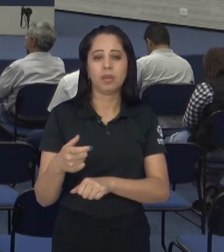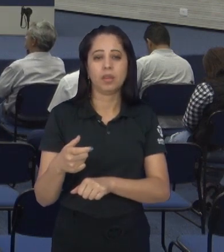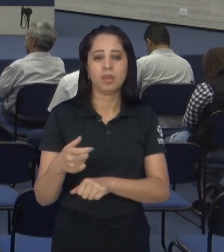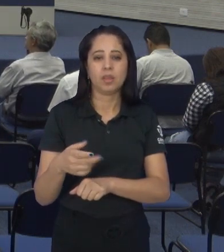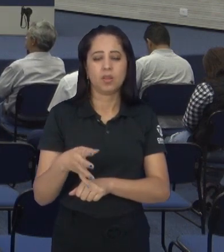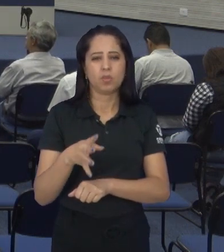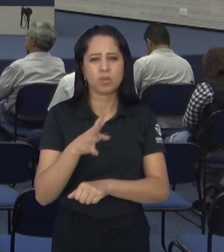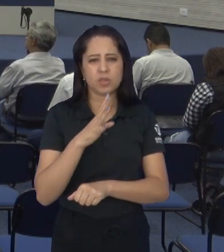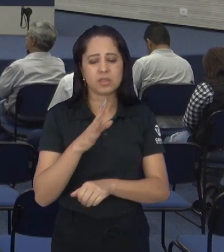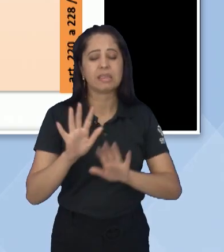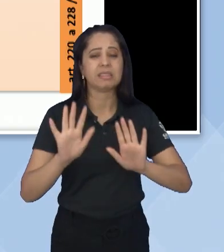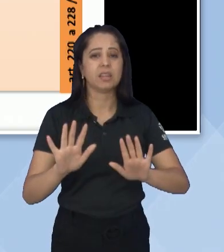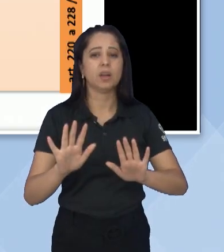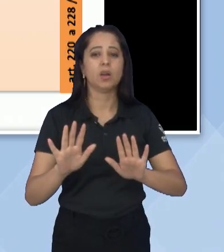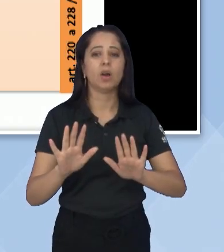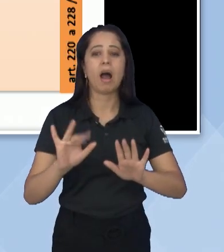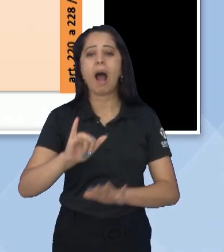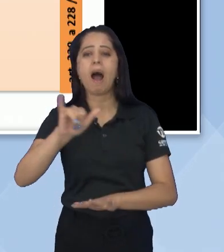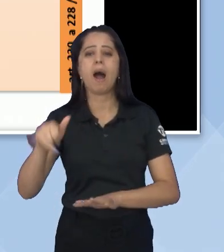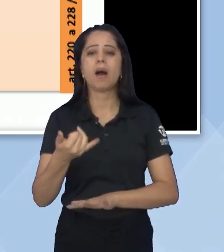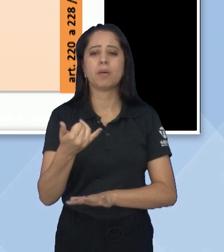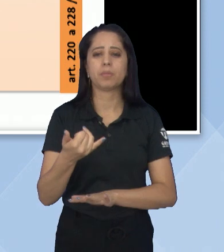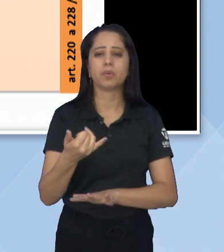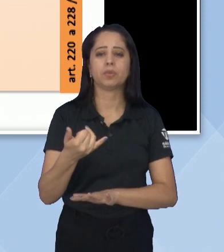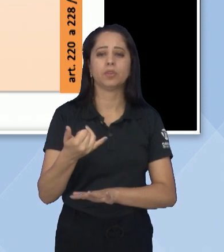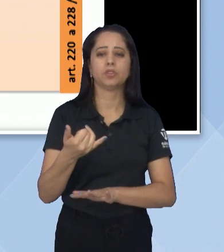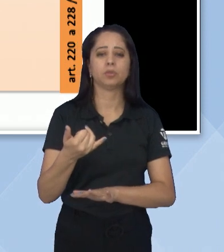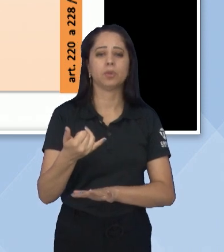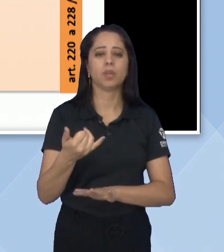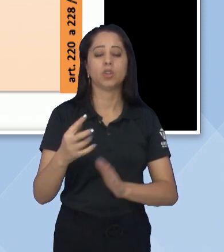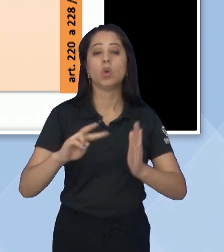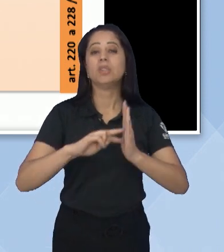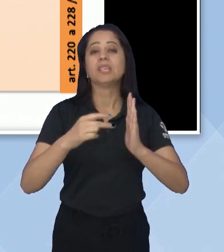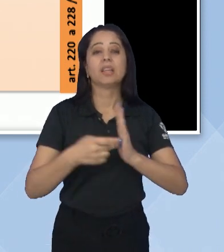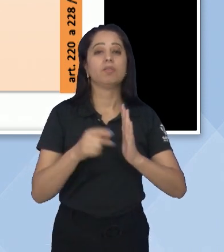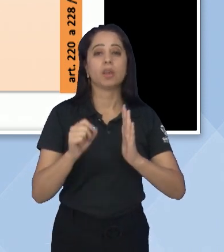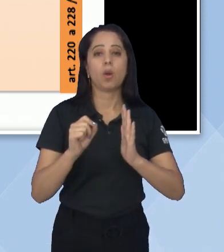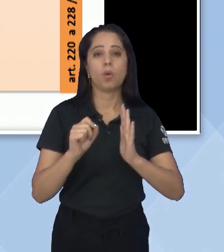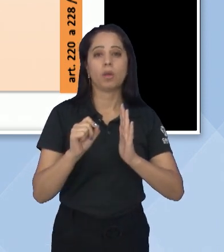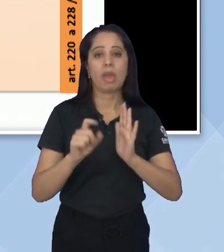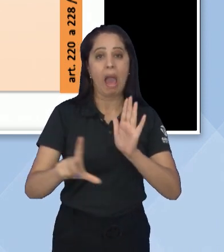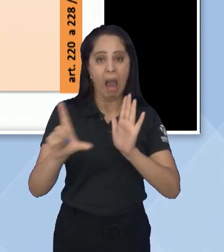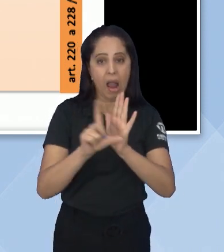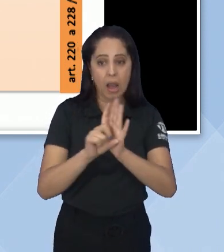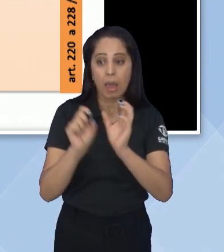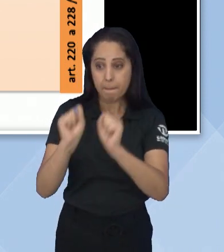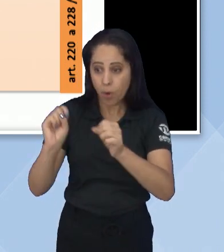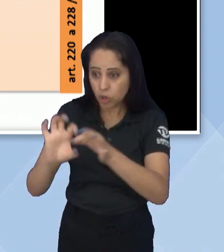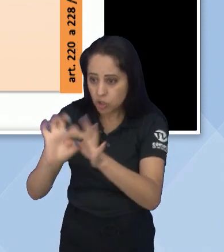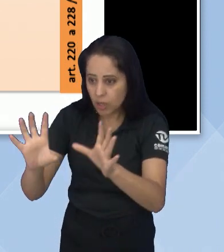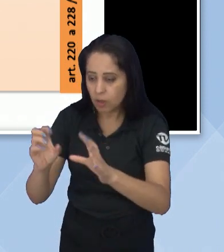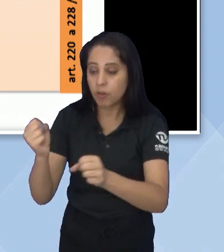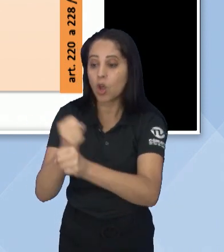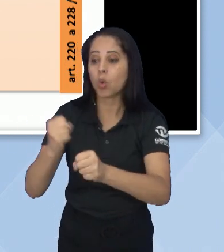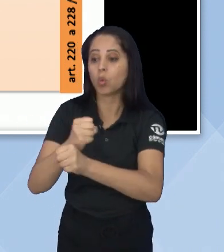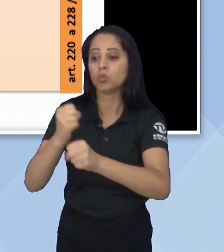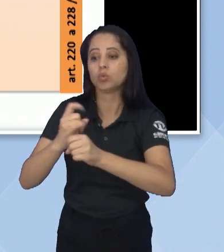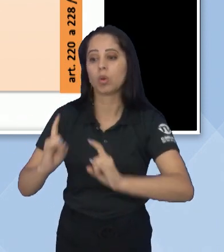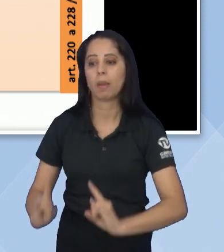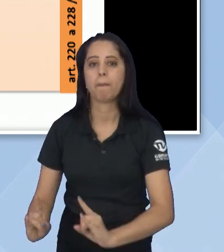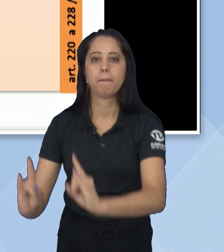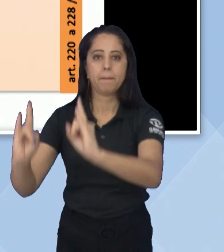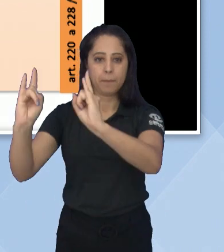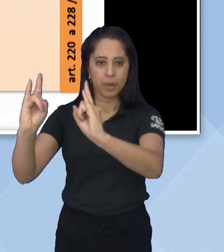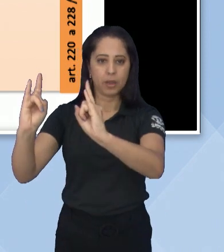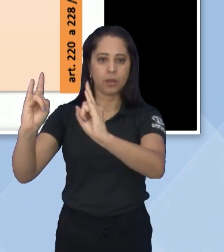coeficiente de aproveitamento coeficiente de aproveitamento é o que permite você fazer os prédios principalmente né Eu tenho um terreno se eu tenho um coeficiente 2 ou 3 eu